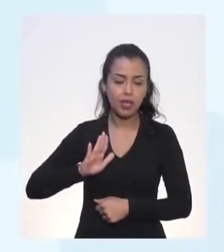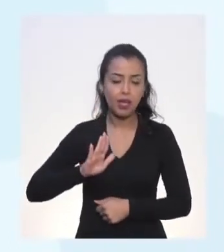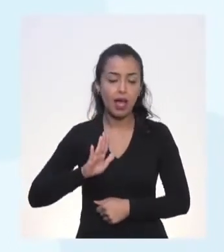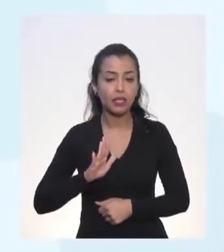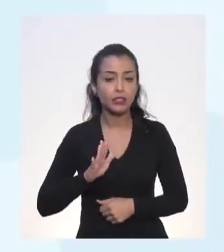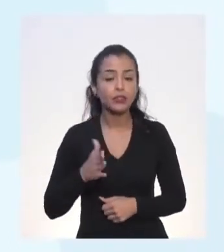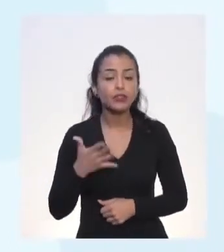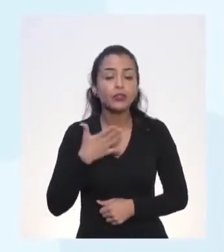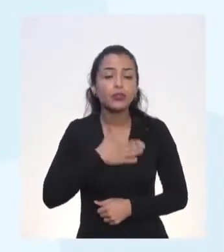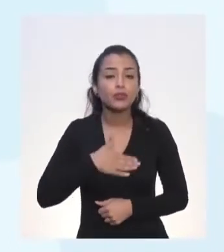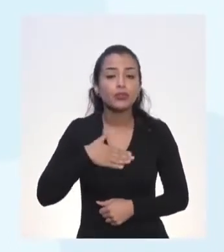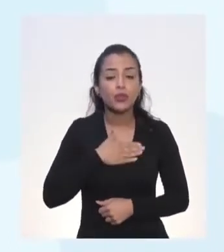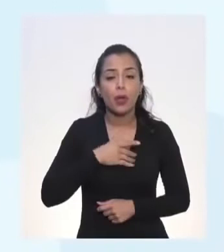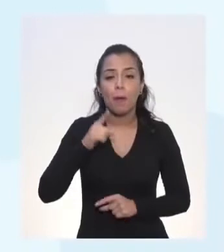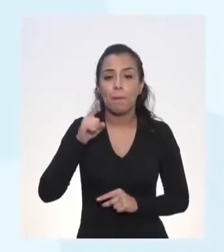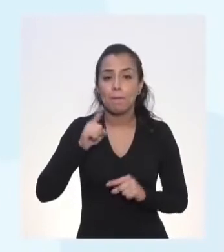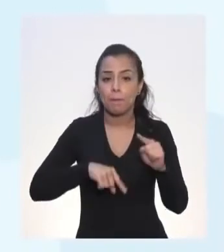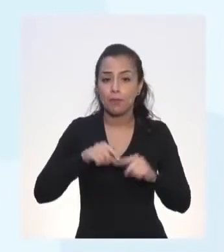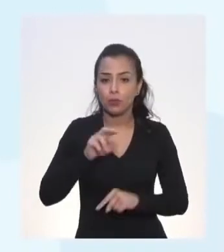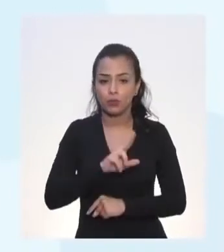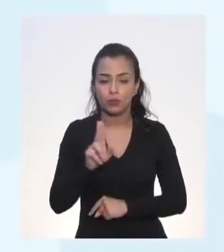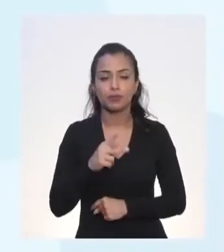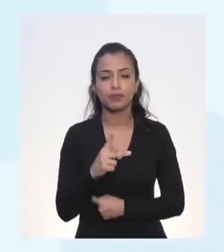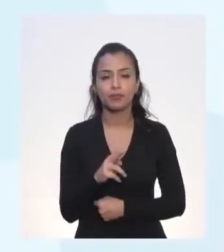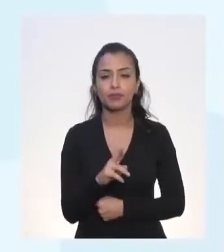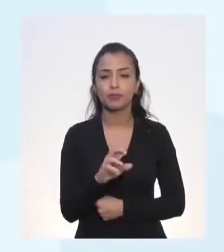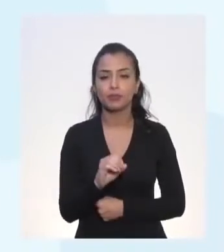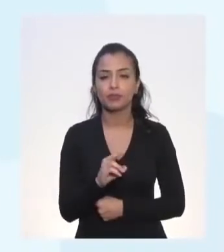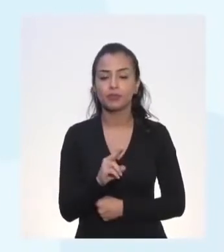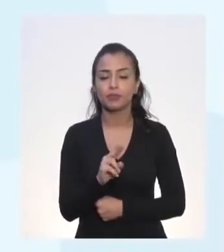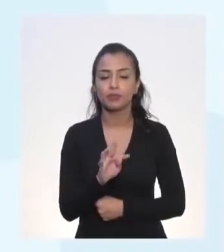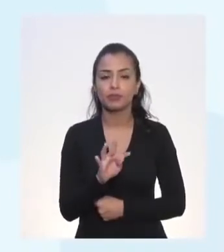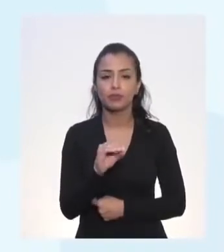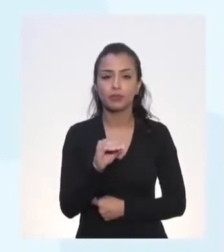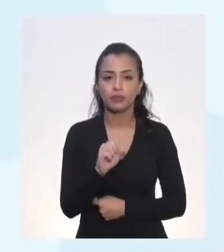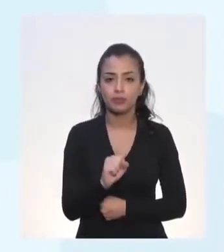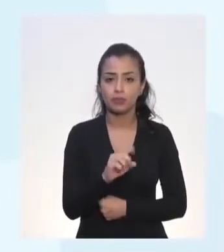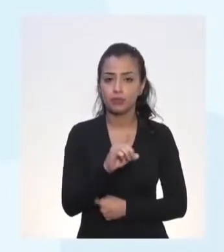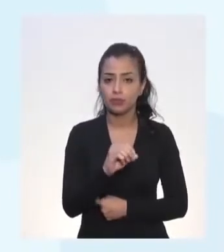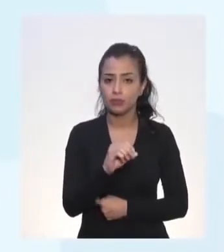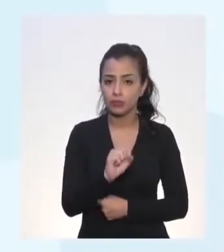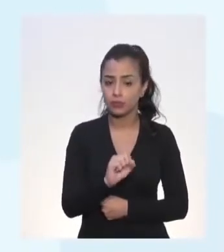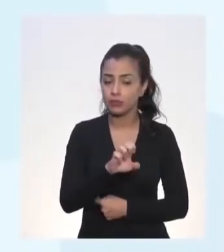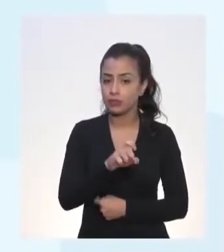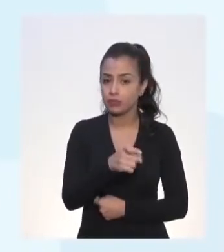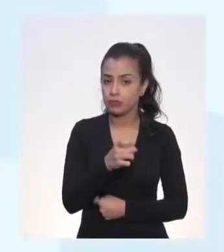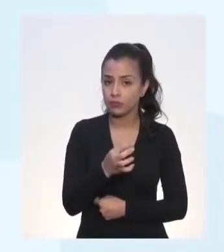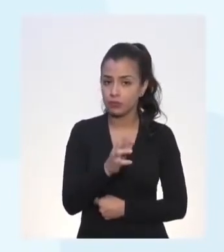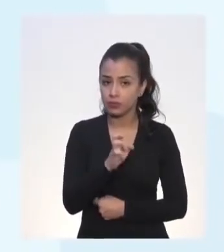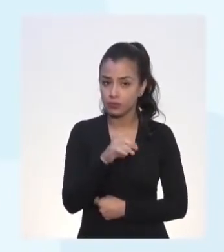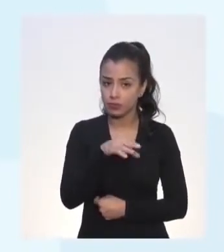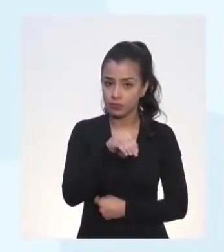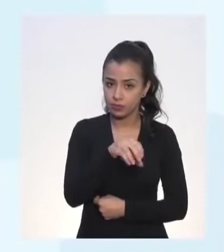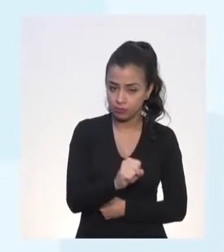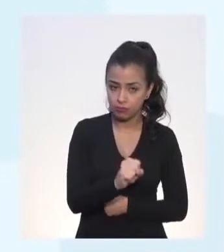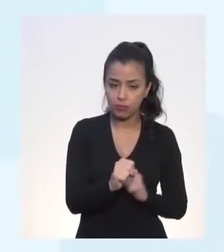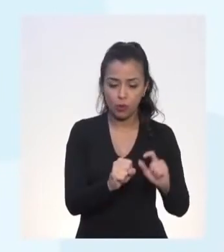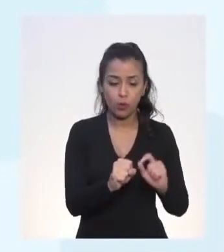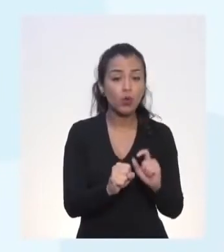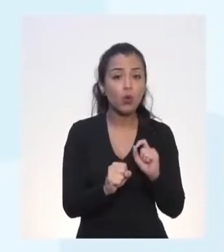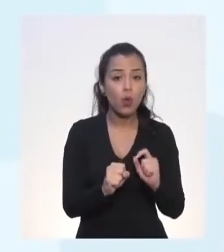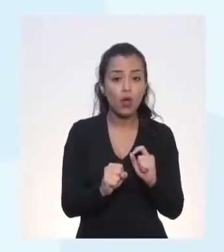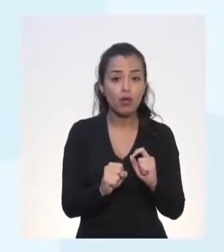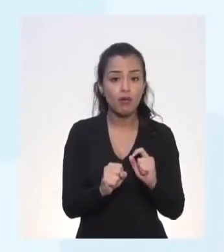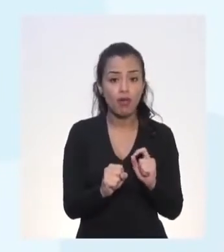famoso produto dos extremos, multiplicação dos extremos. Ó, quem são os extremos? As 2 pontas das frações.